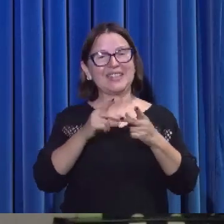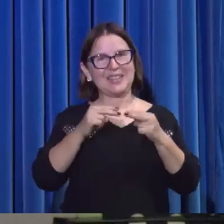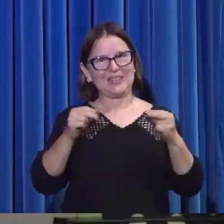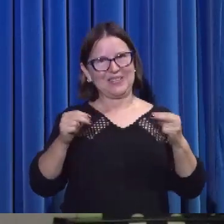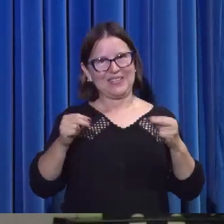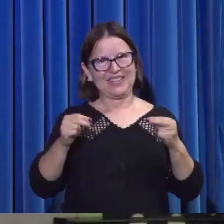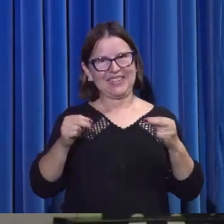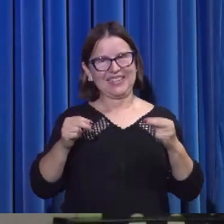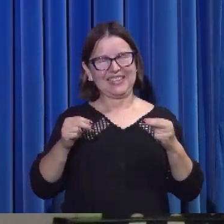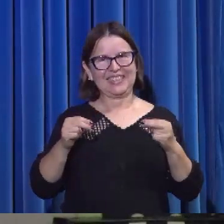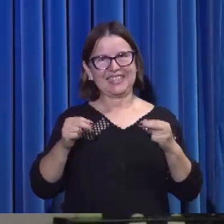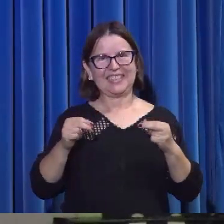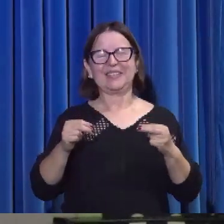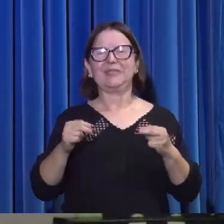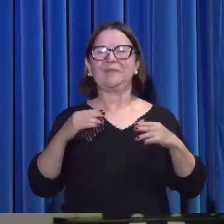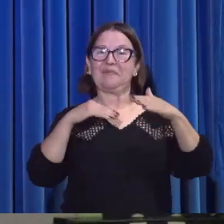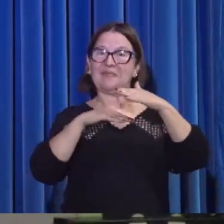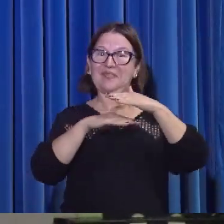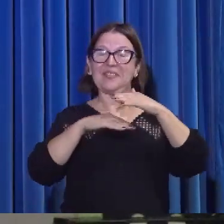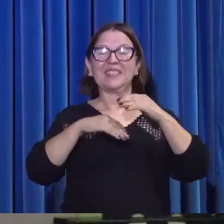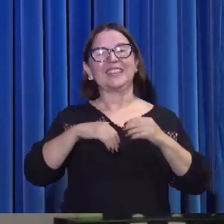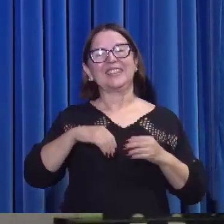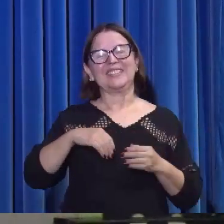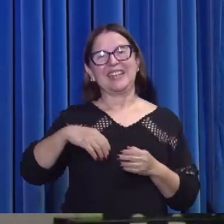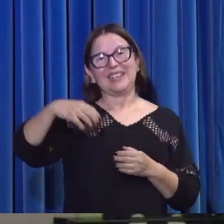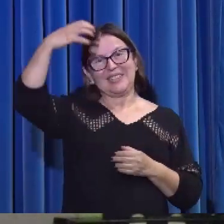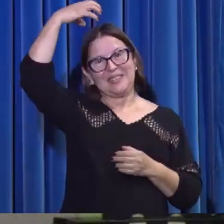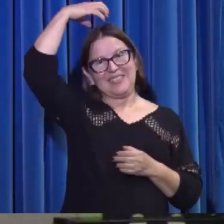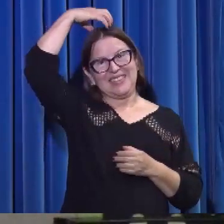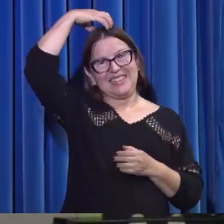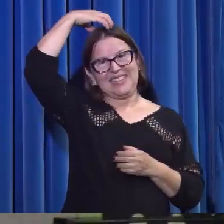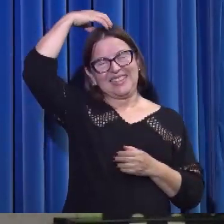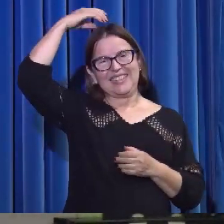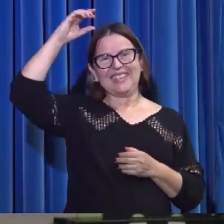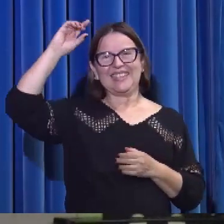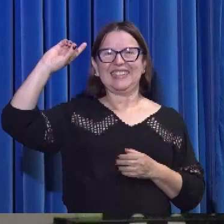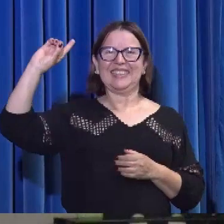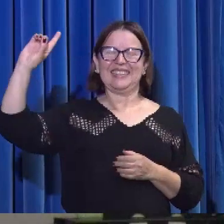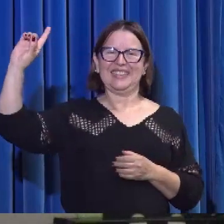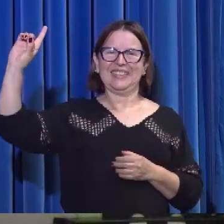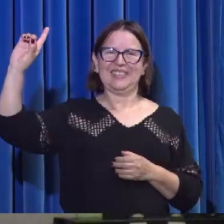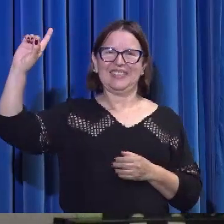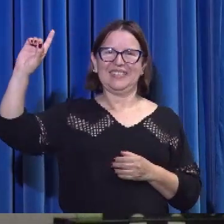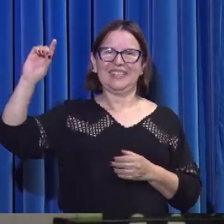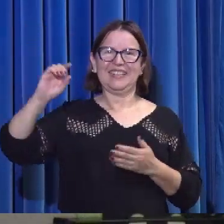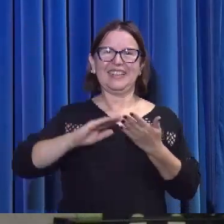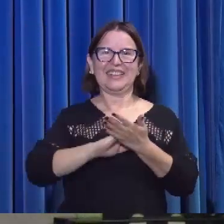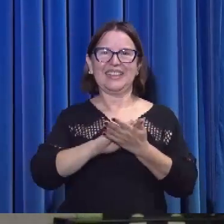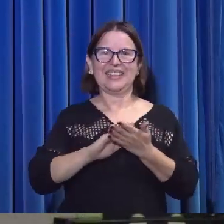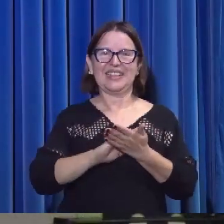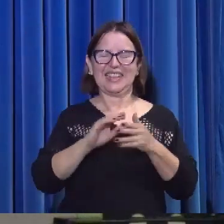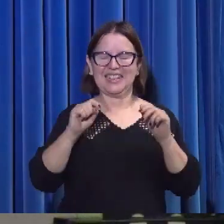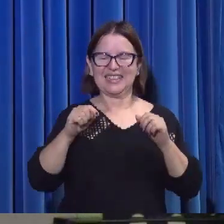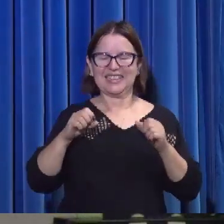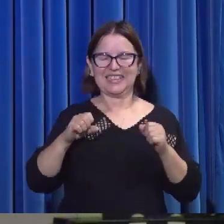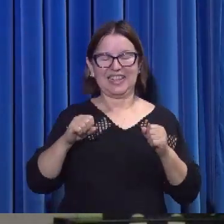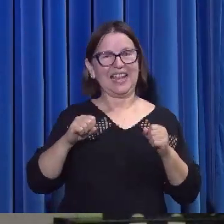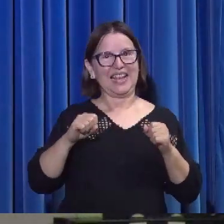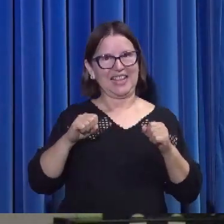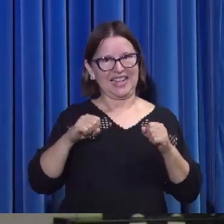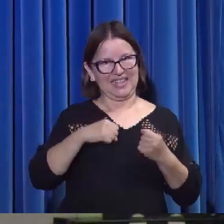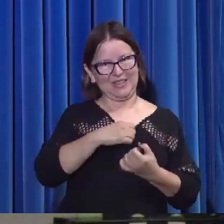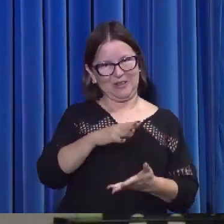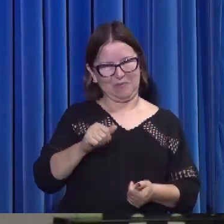nosso Senhor. Nenhuma força no mundo está fora do seu controle. Gente, Deus está no controle